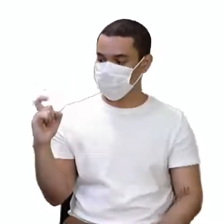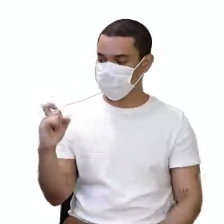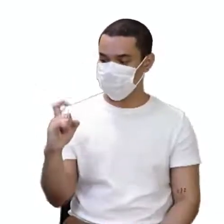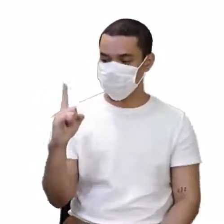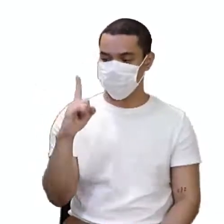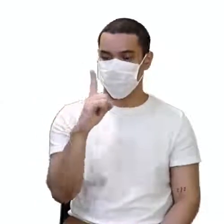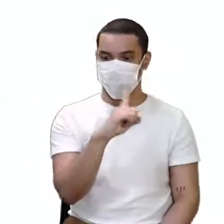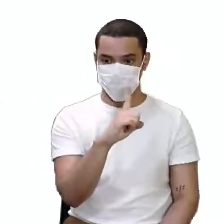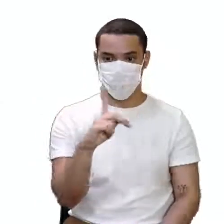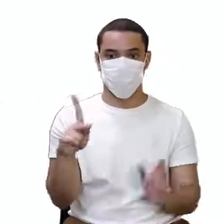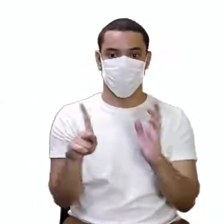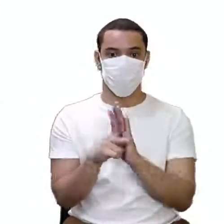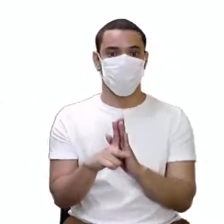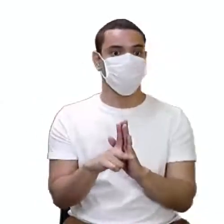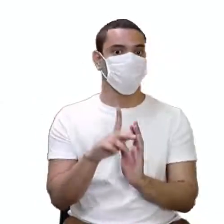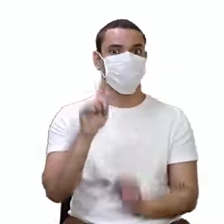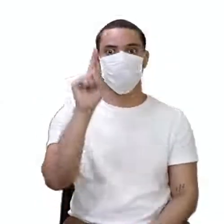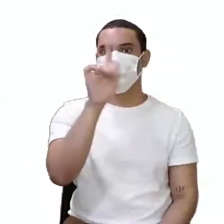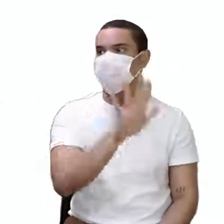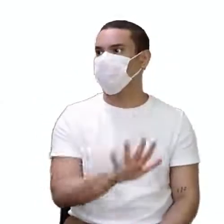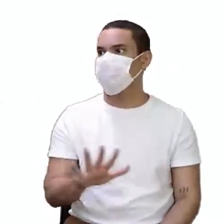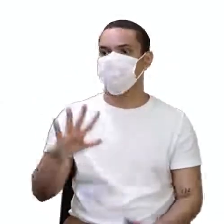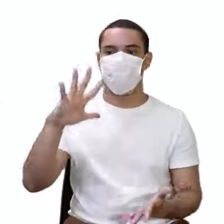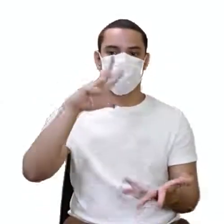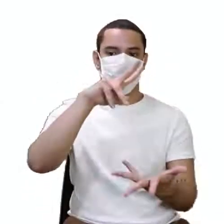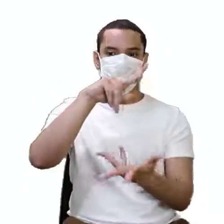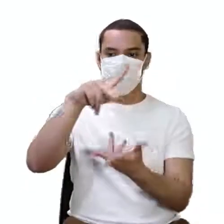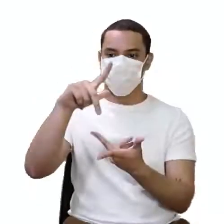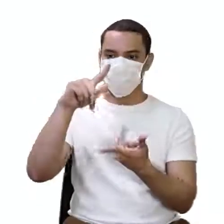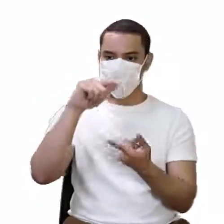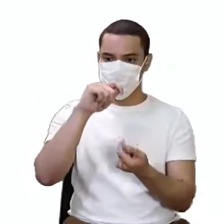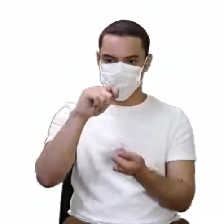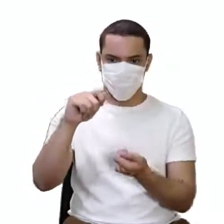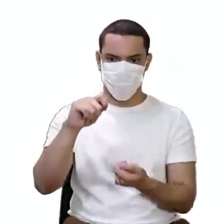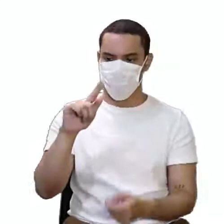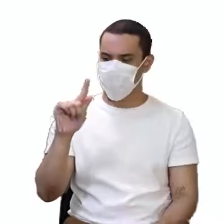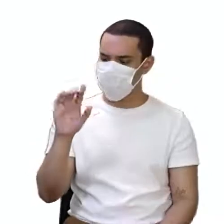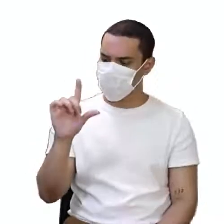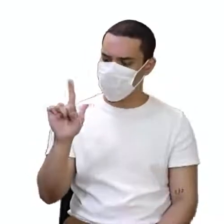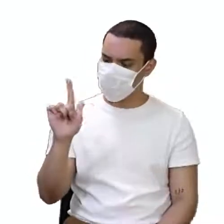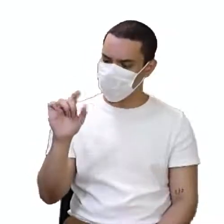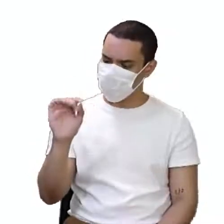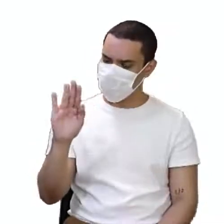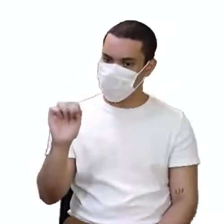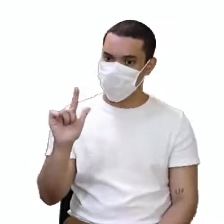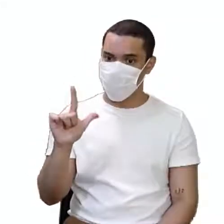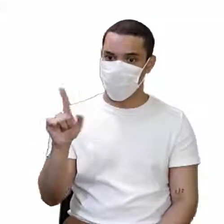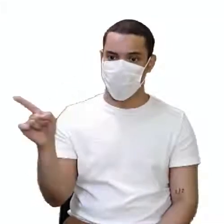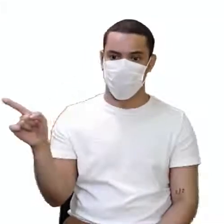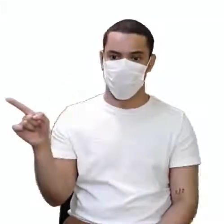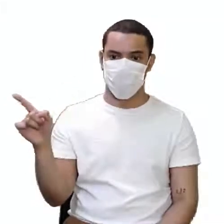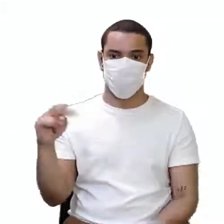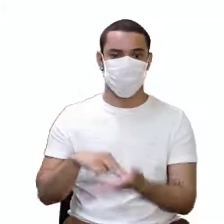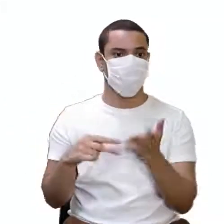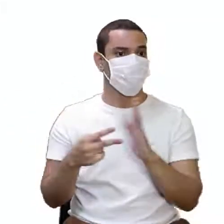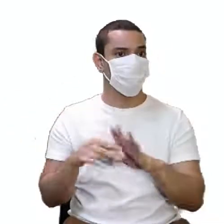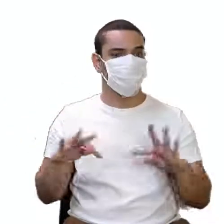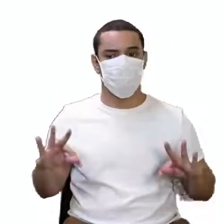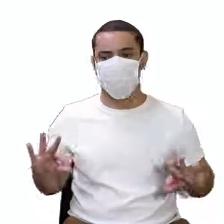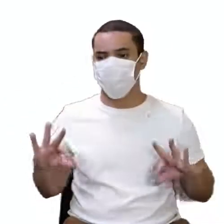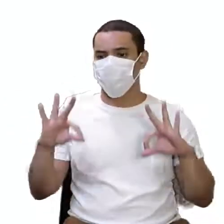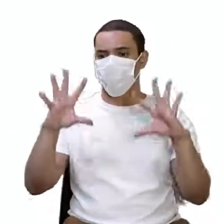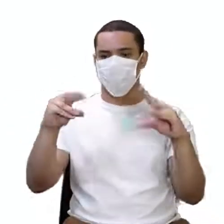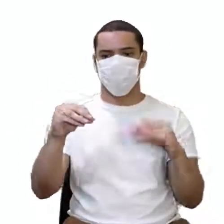de forma global. Quando a gente fala global, quer dizer de todas as espécies que